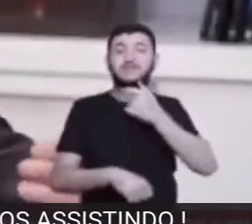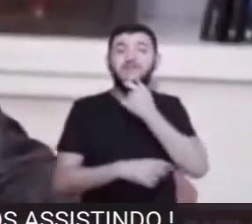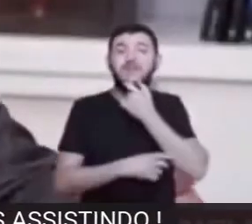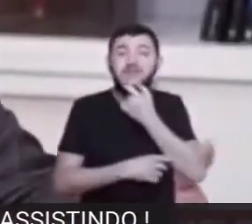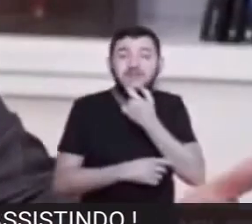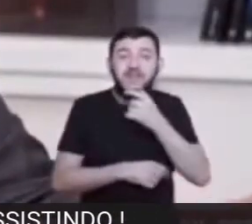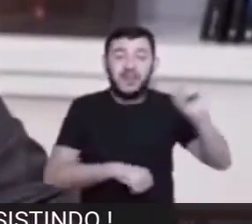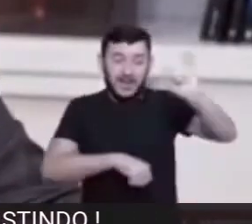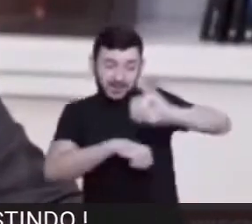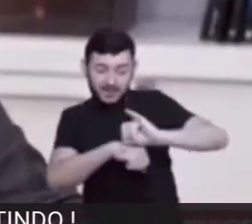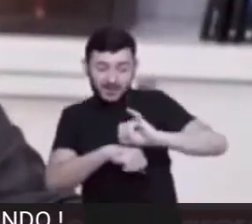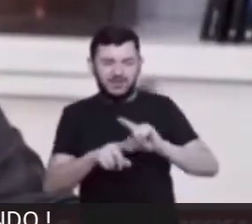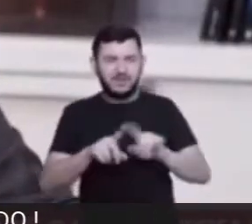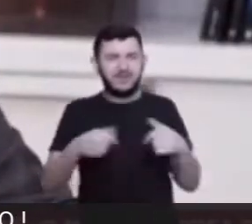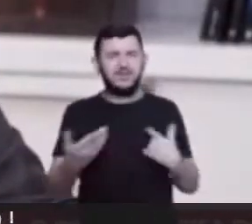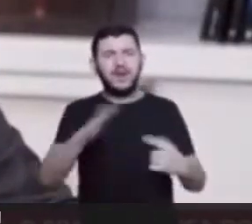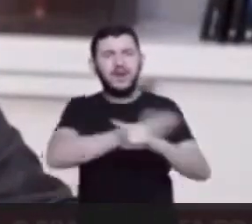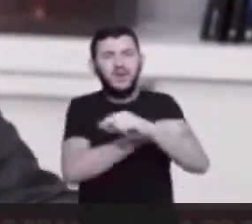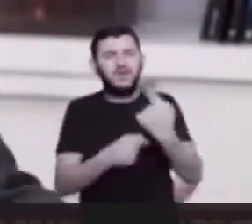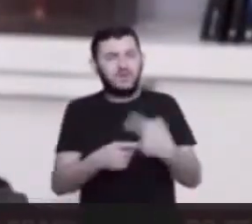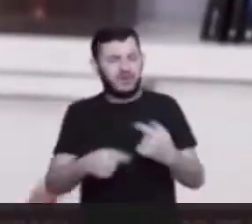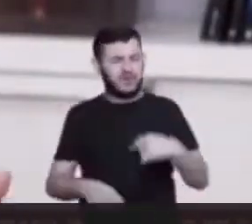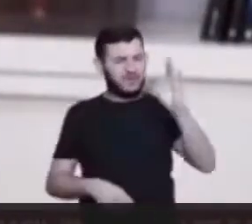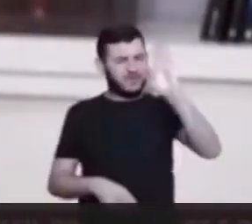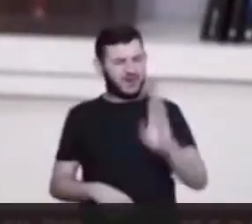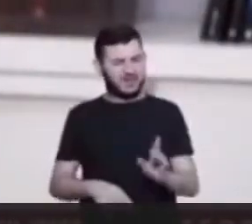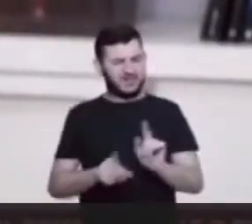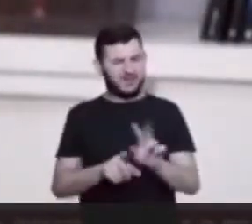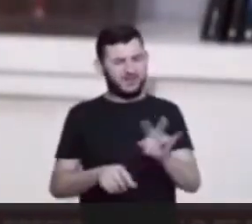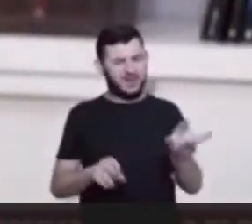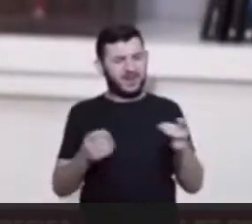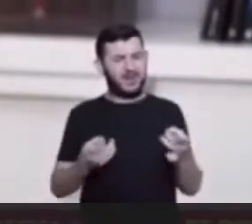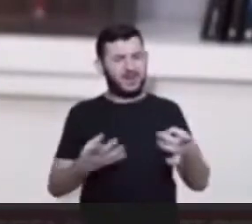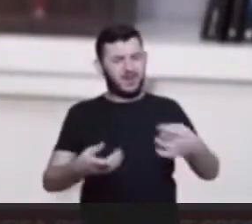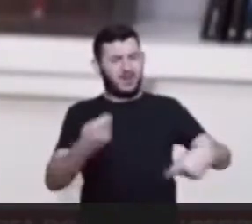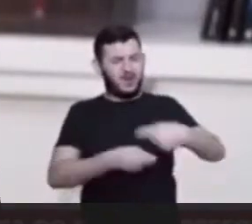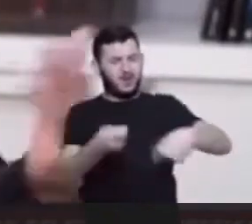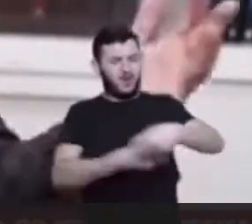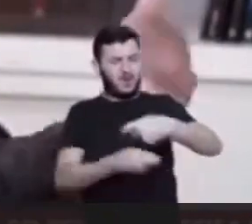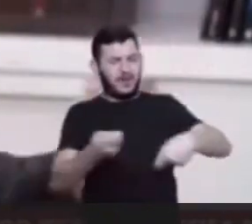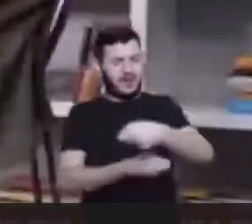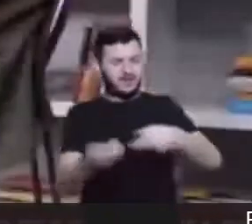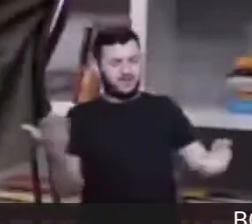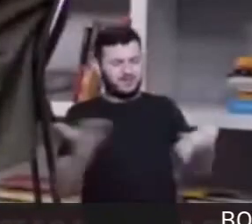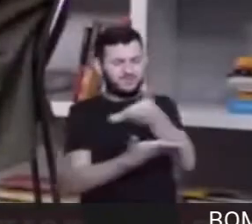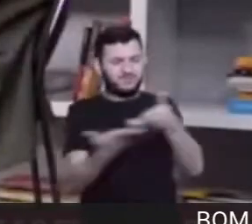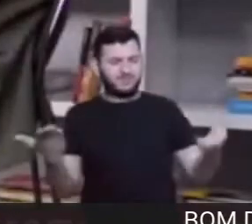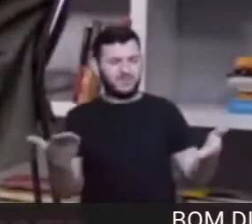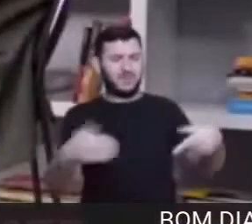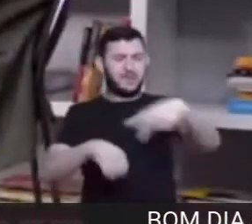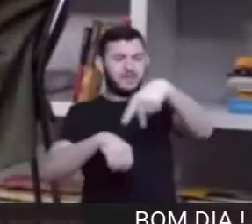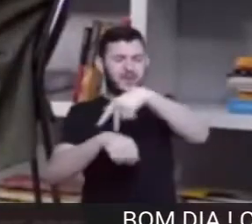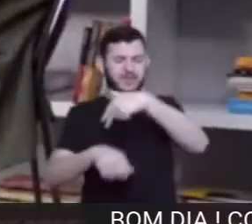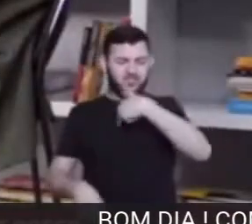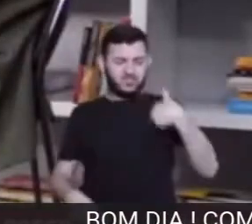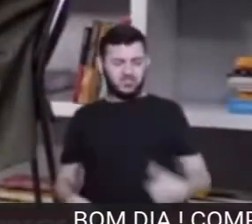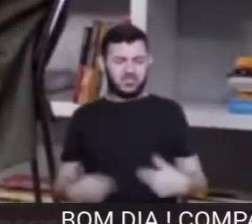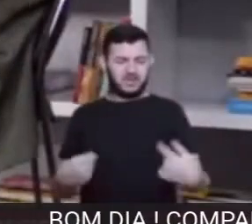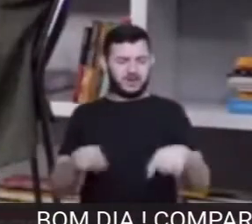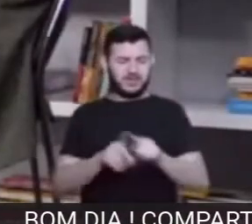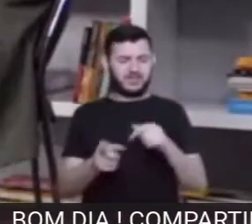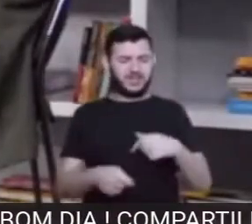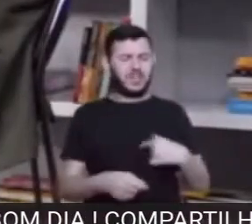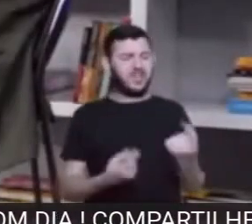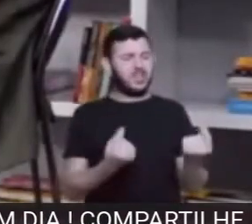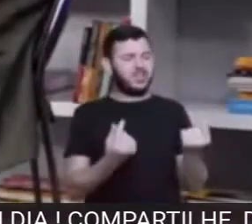Brasil, para fazer transação comercial com a China, nós temos que trabalhar o dólar? Por que que não faz